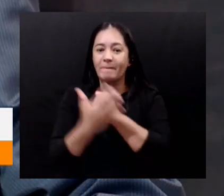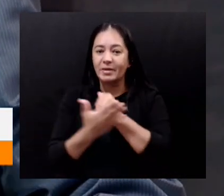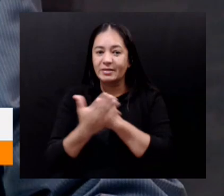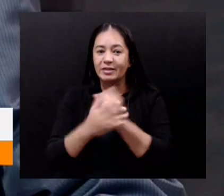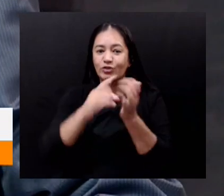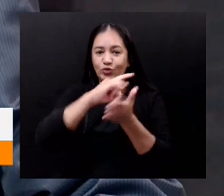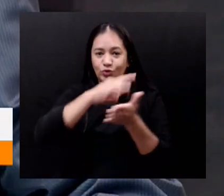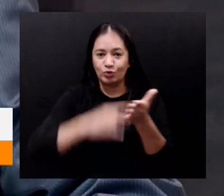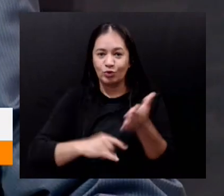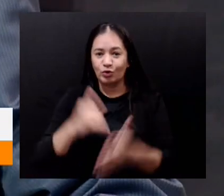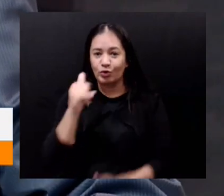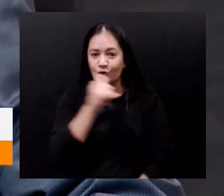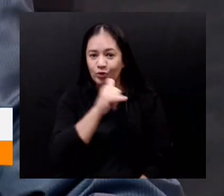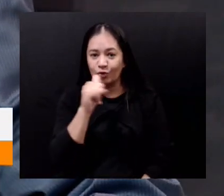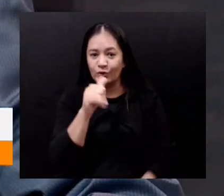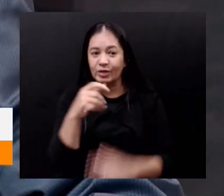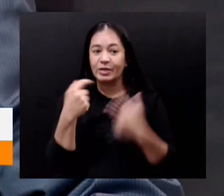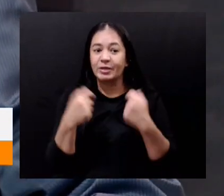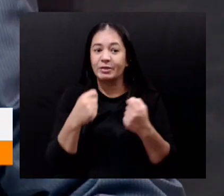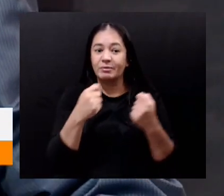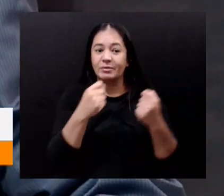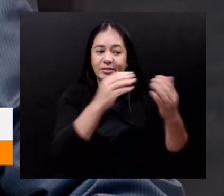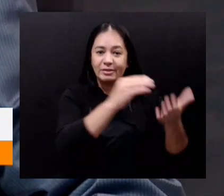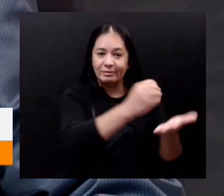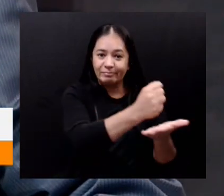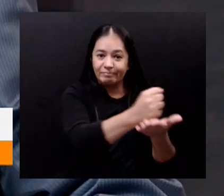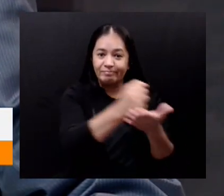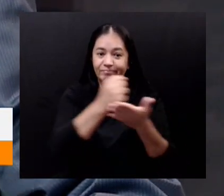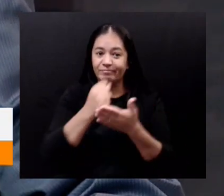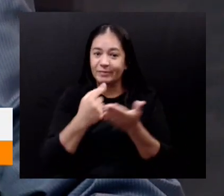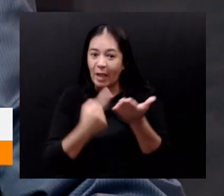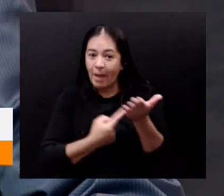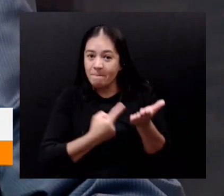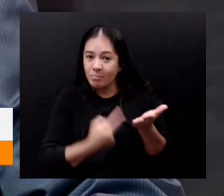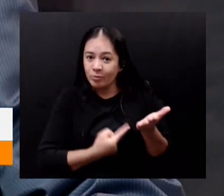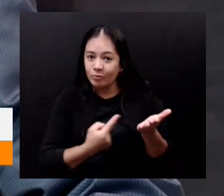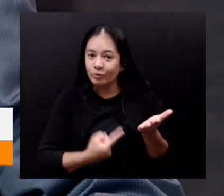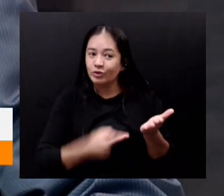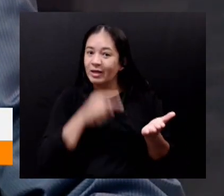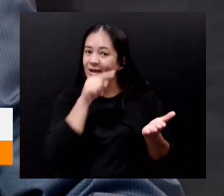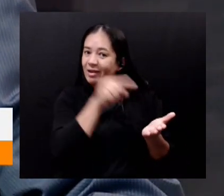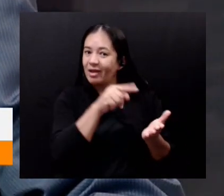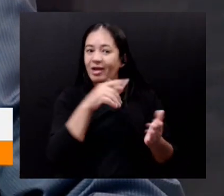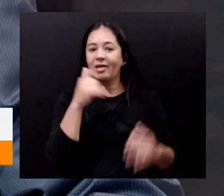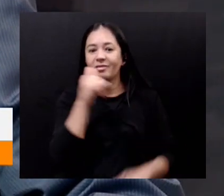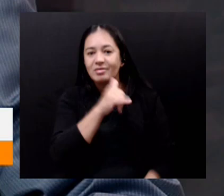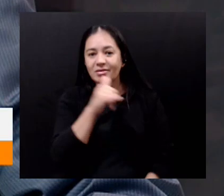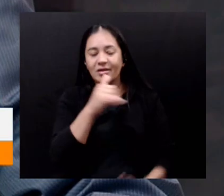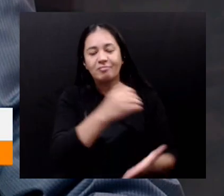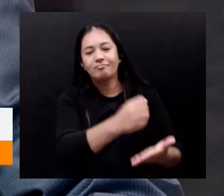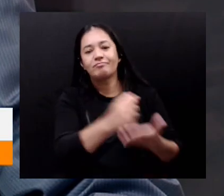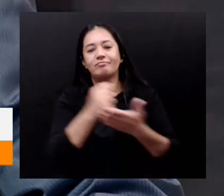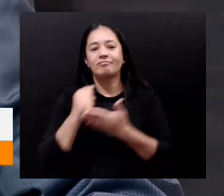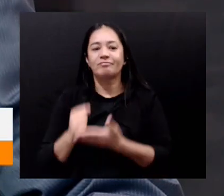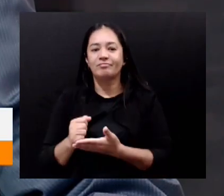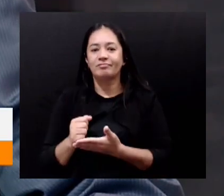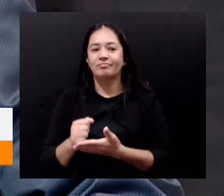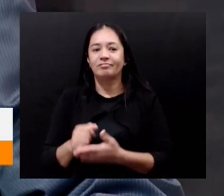trazido, apostilado lá da Itália, atenção, tem que ser apostilado lá na Itália, trazido, colocado,